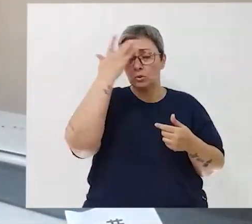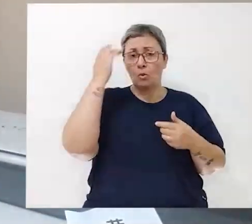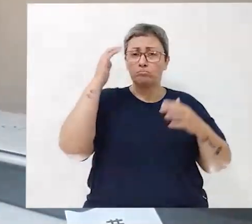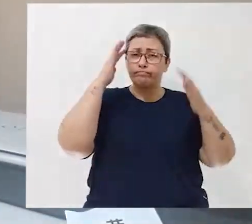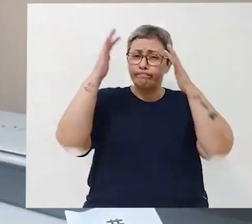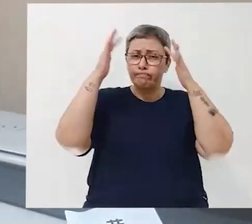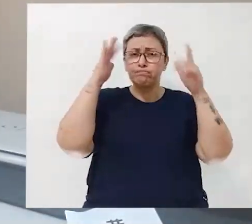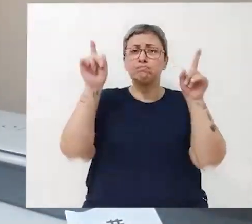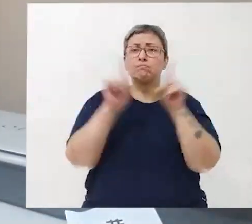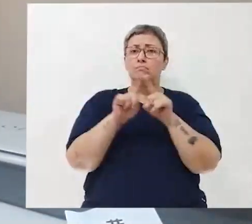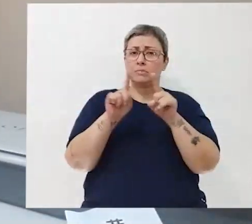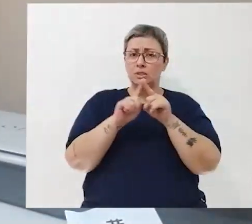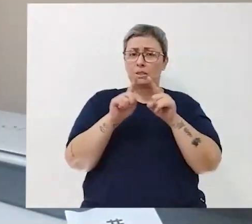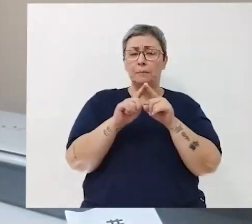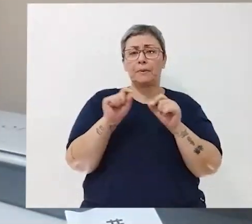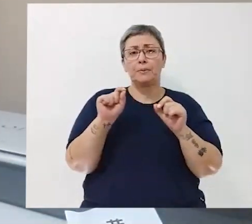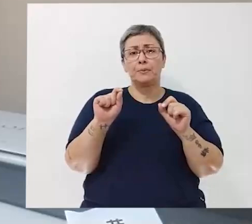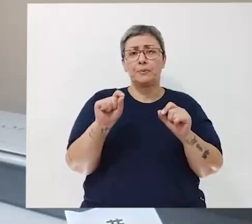refletirem sobre